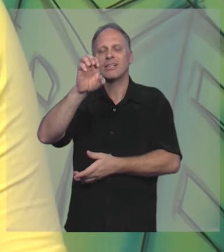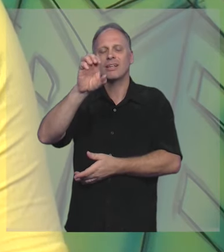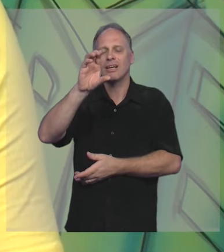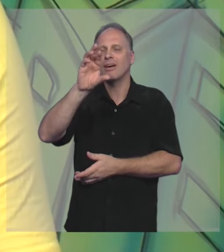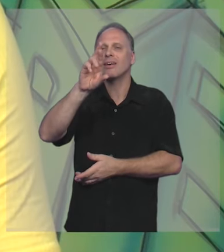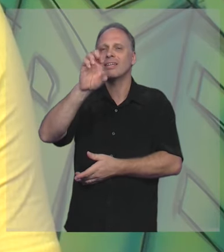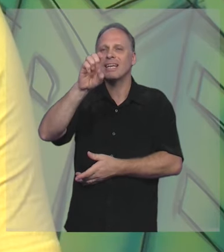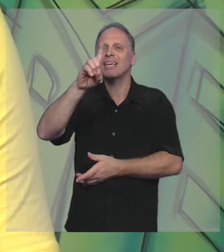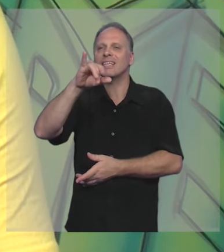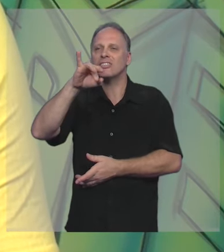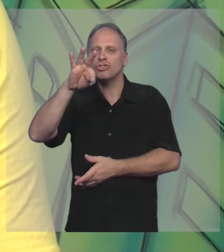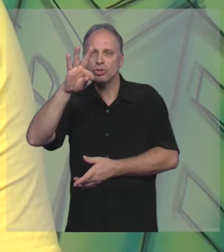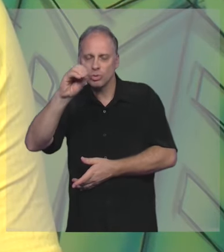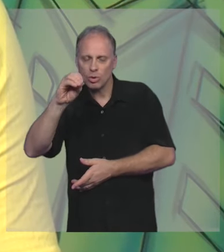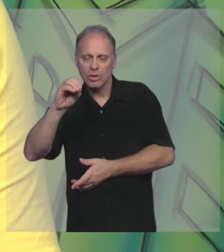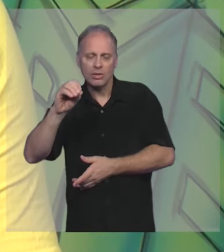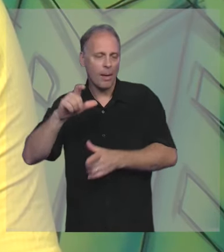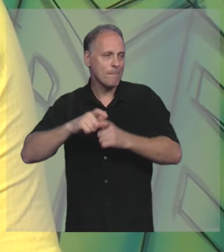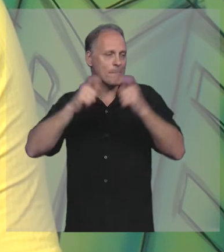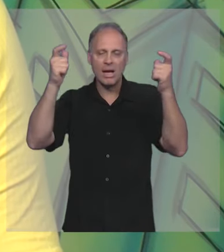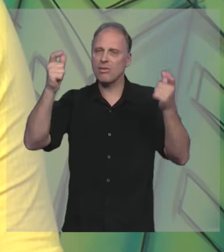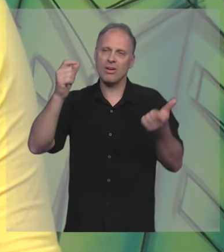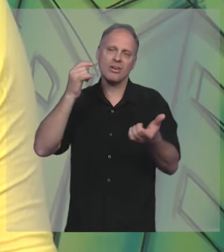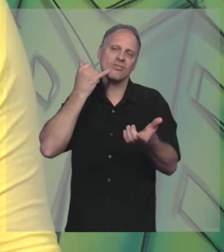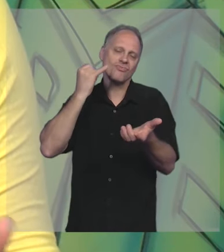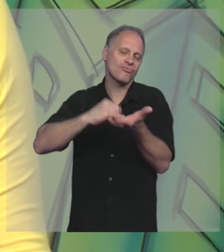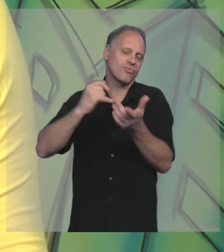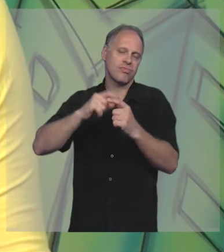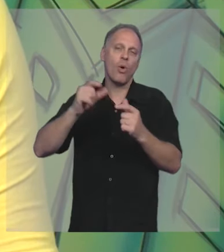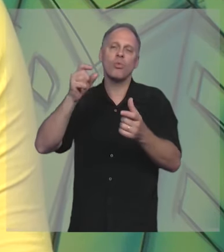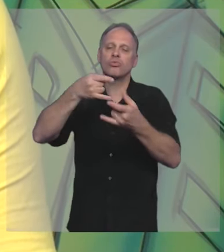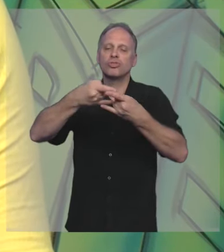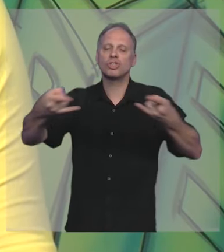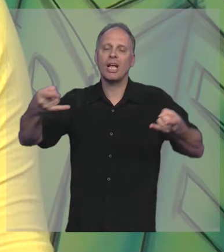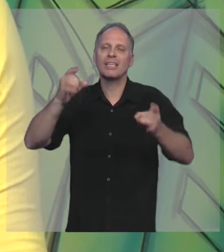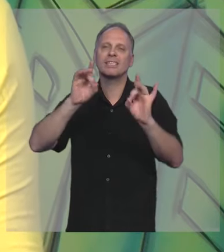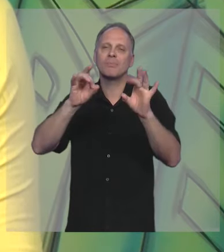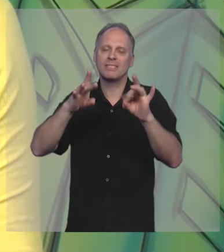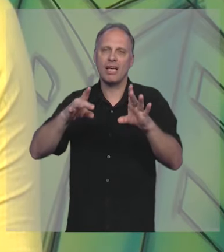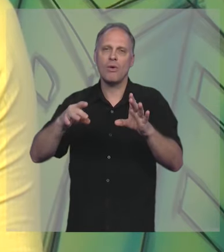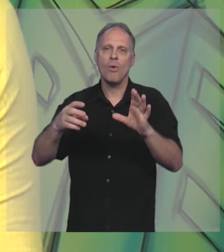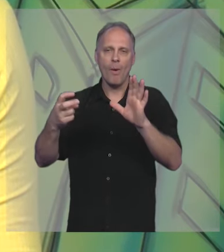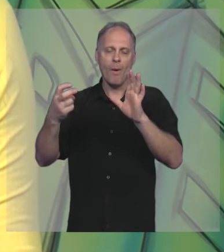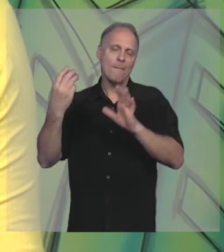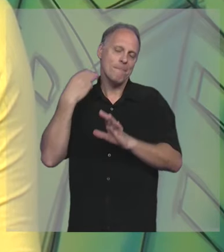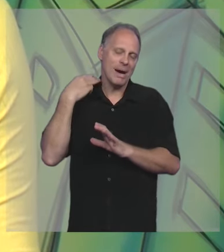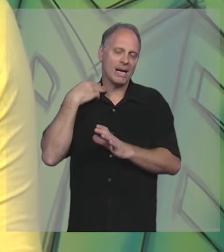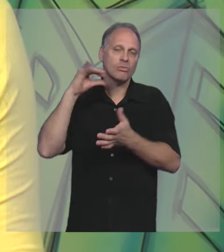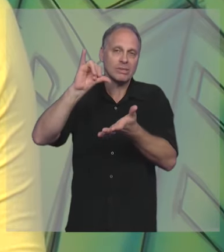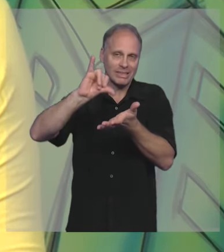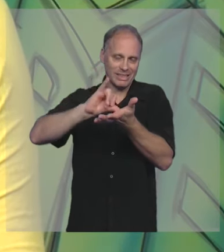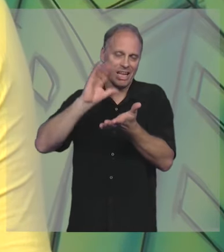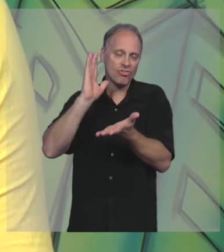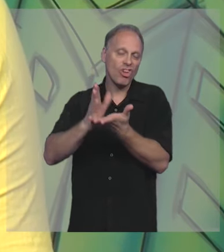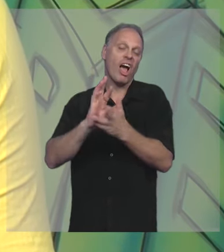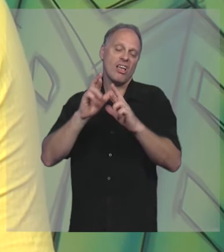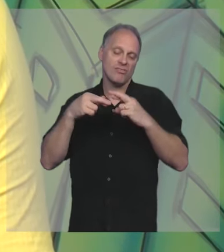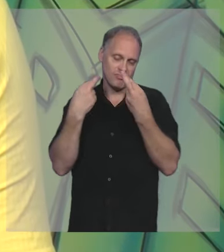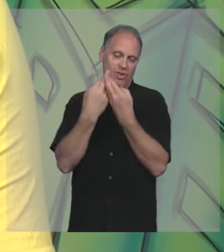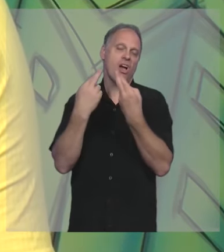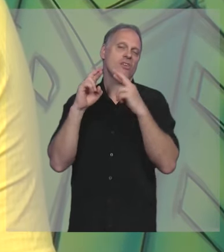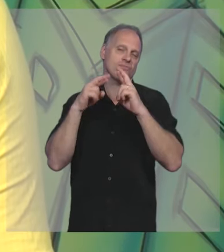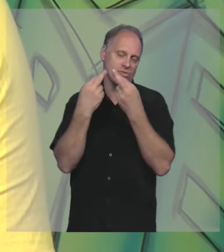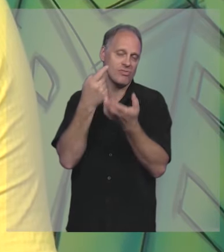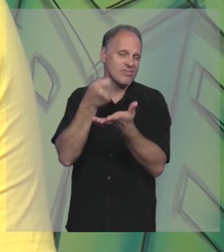uma das maiores taxas, né, do país, ou do cheque especial. O Banco Central, em várias reuniões, ele tentou